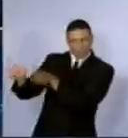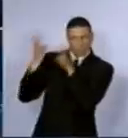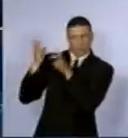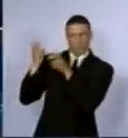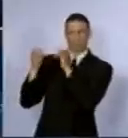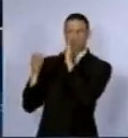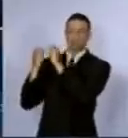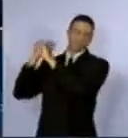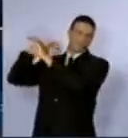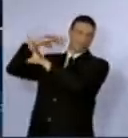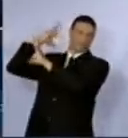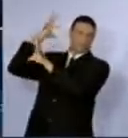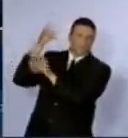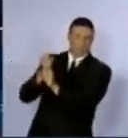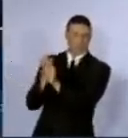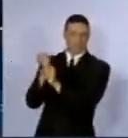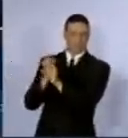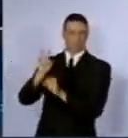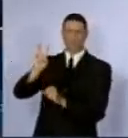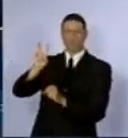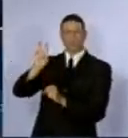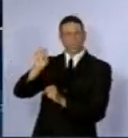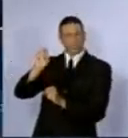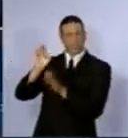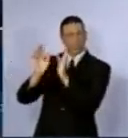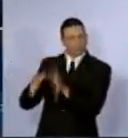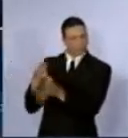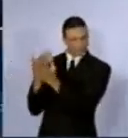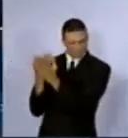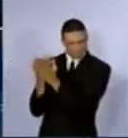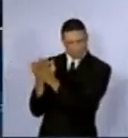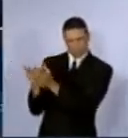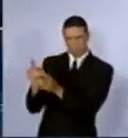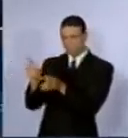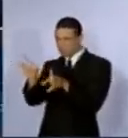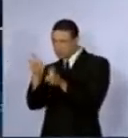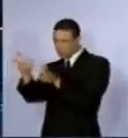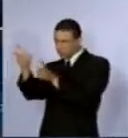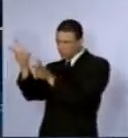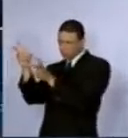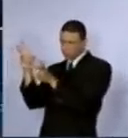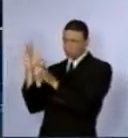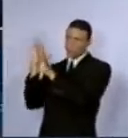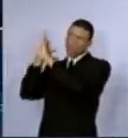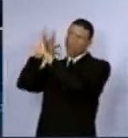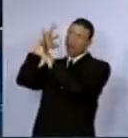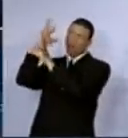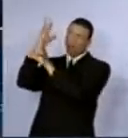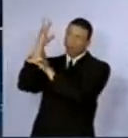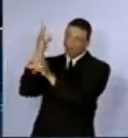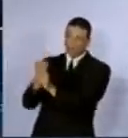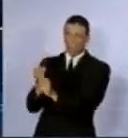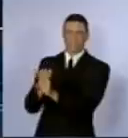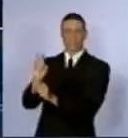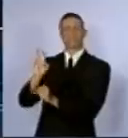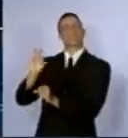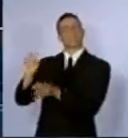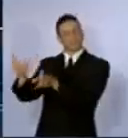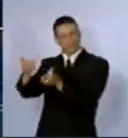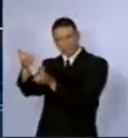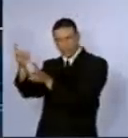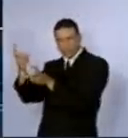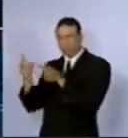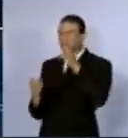de 50 anos, dados que foram colhidos num período de tempo de 50 anos. Nós temos um risco relativo aqui